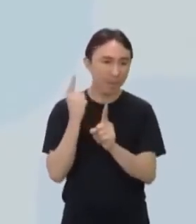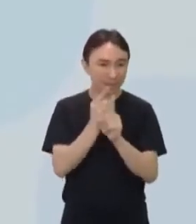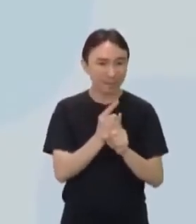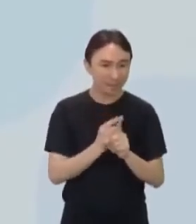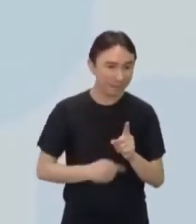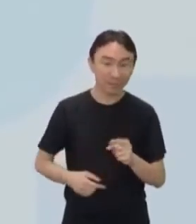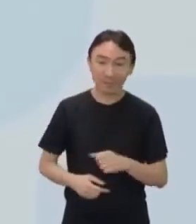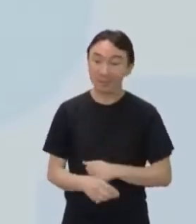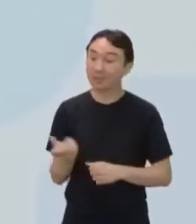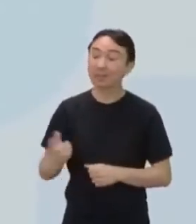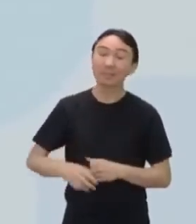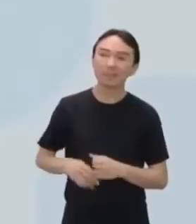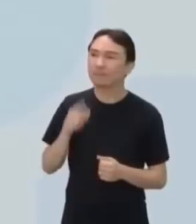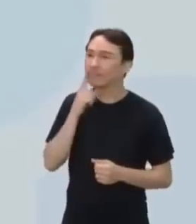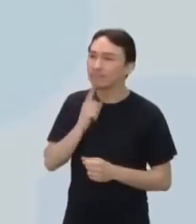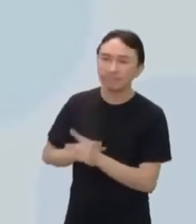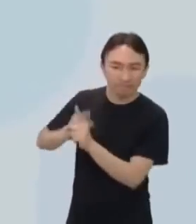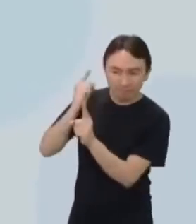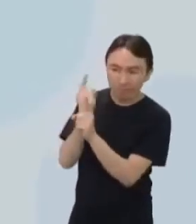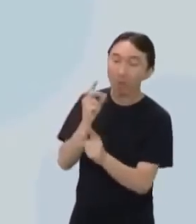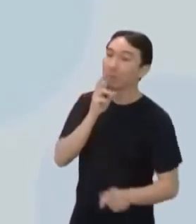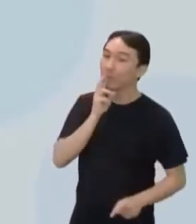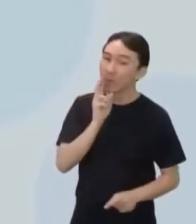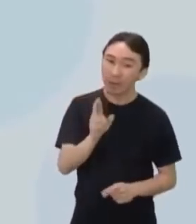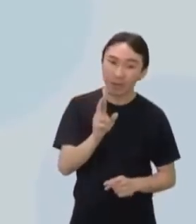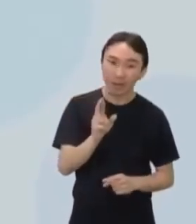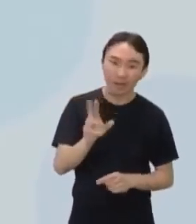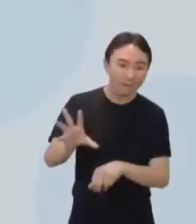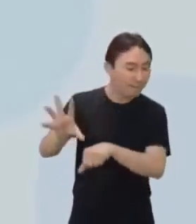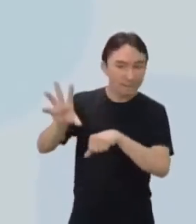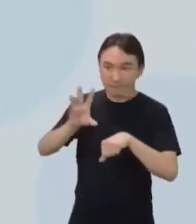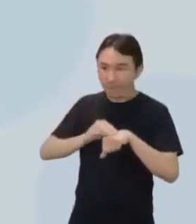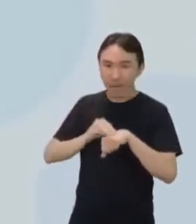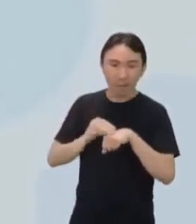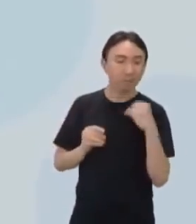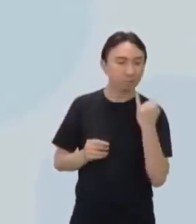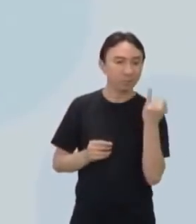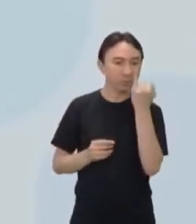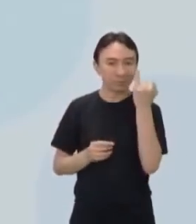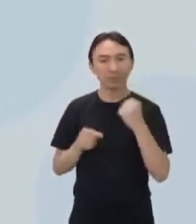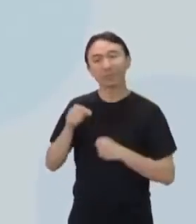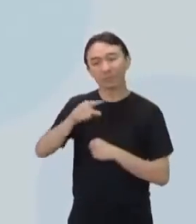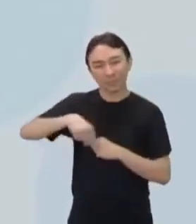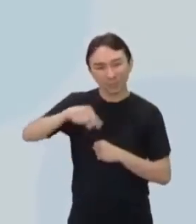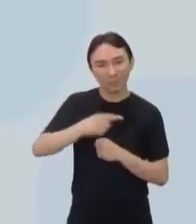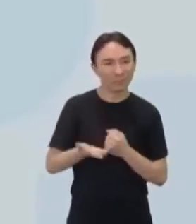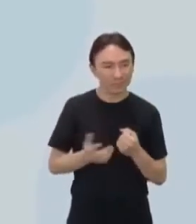muito importante para nós, porque ele vai fornecer subsídios para que nós possamos